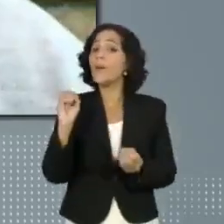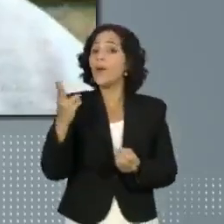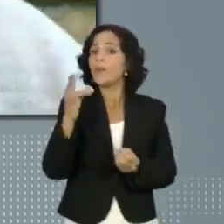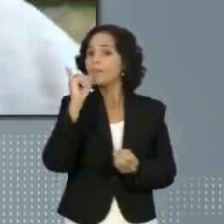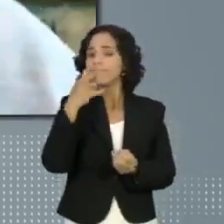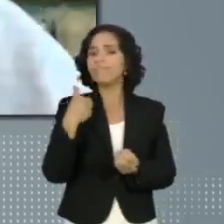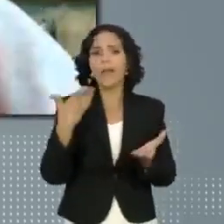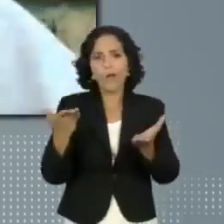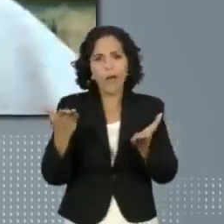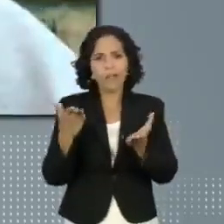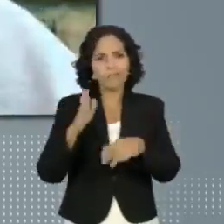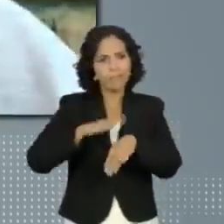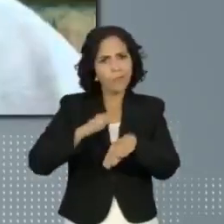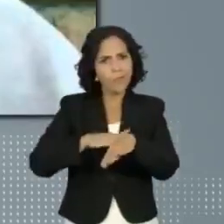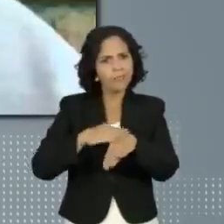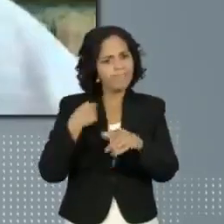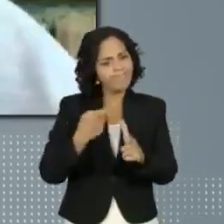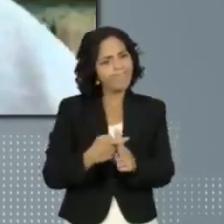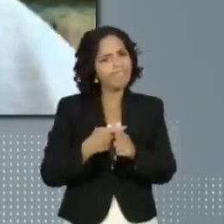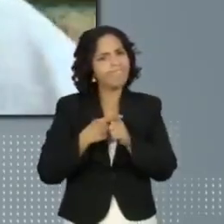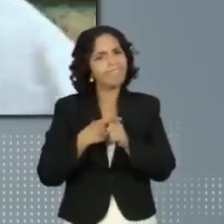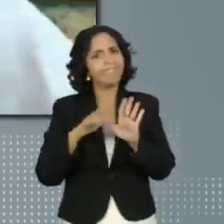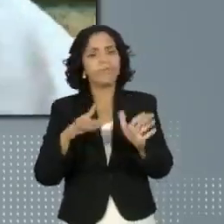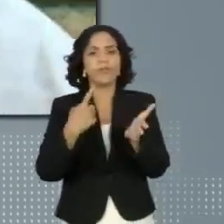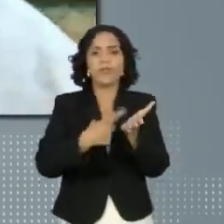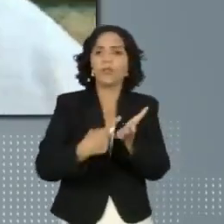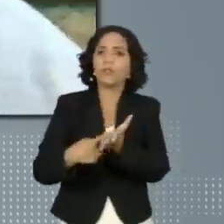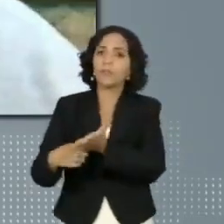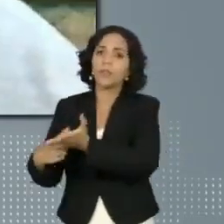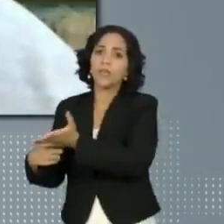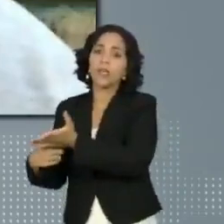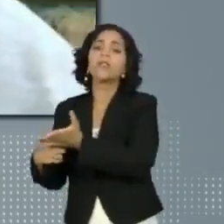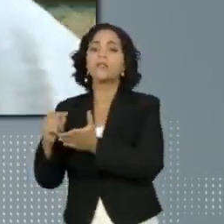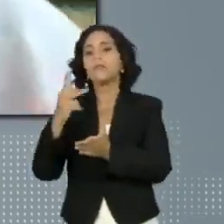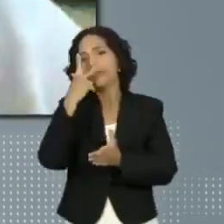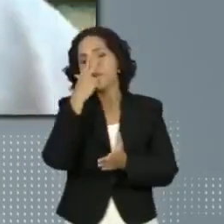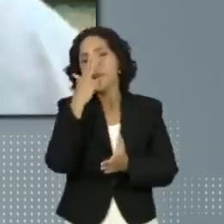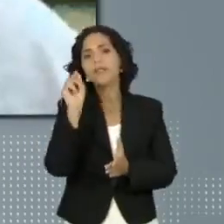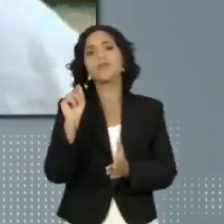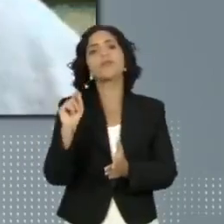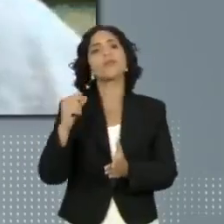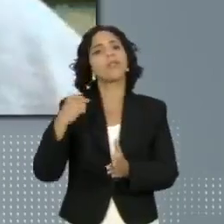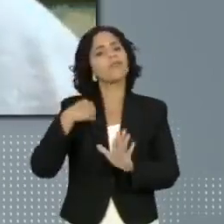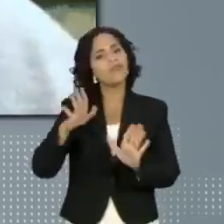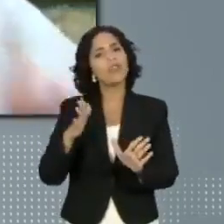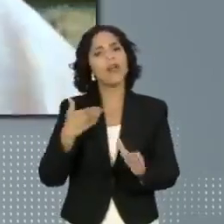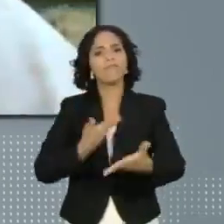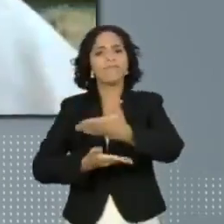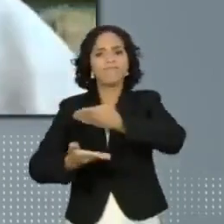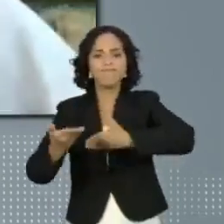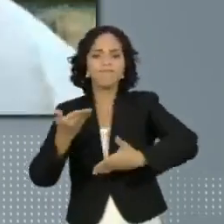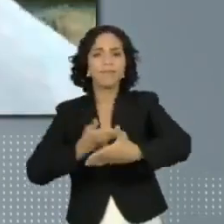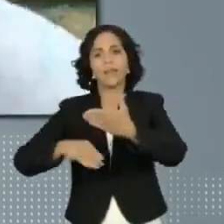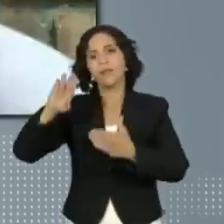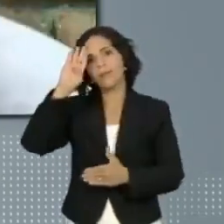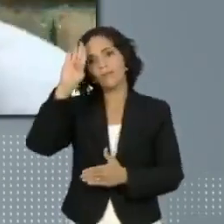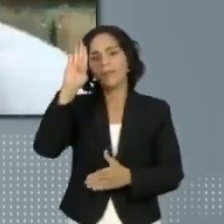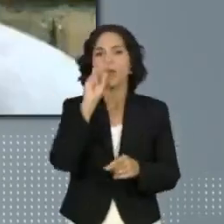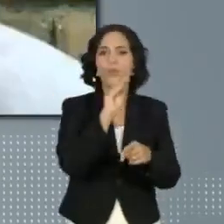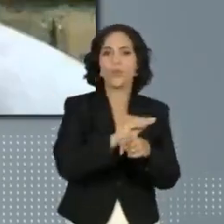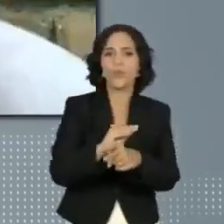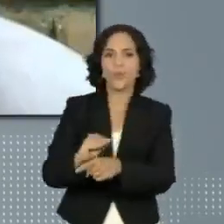suspende esse registro da negociação, do combinado, que é o registro da palavra, que a gente usa como essencial para